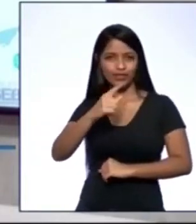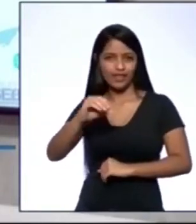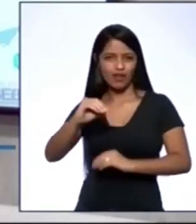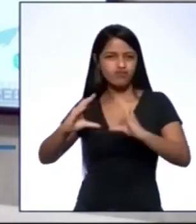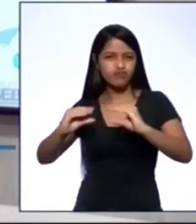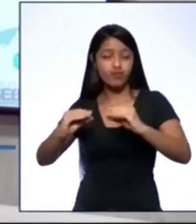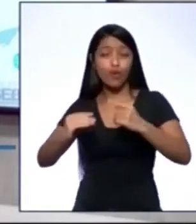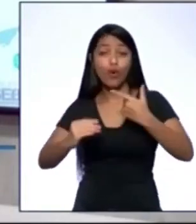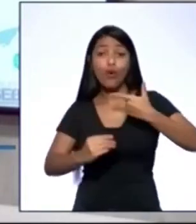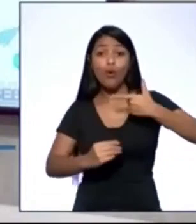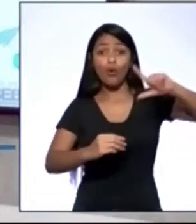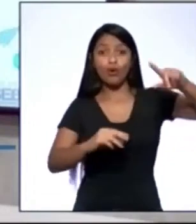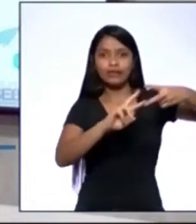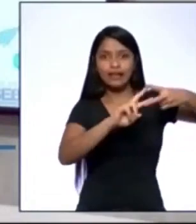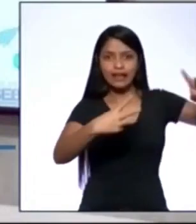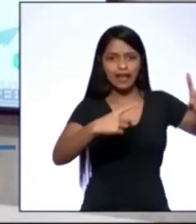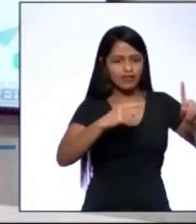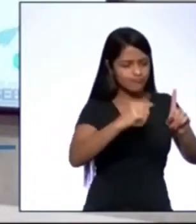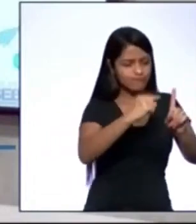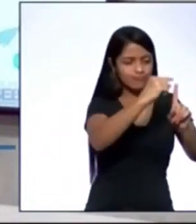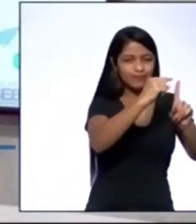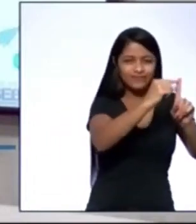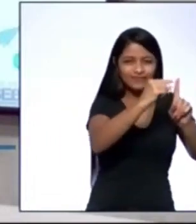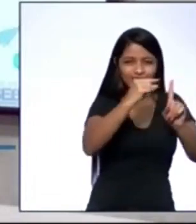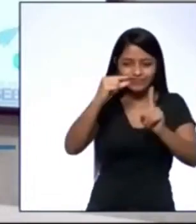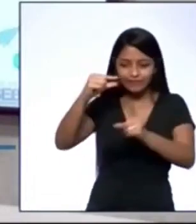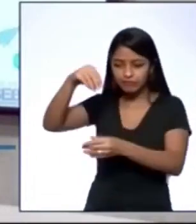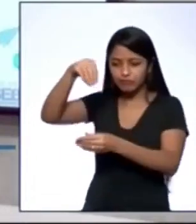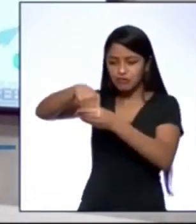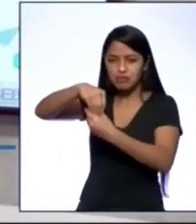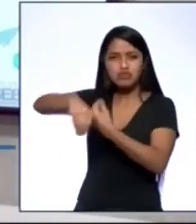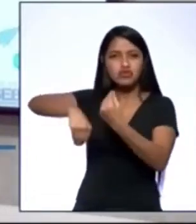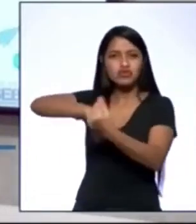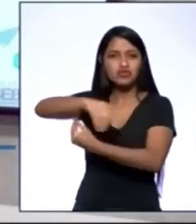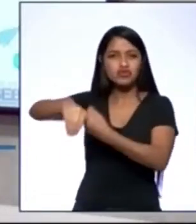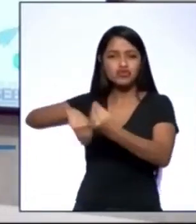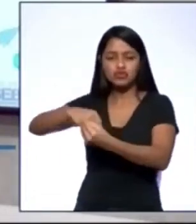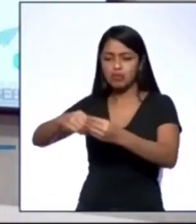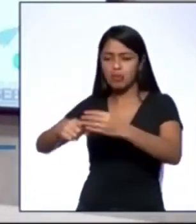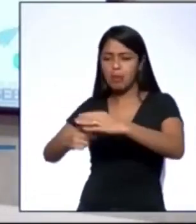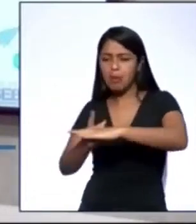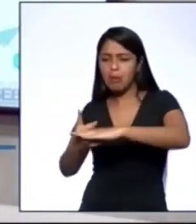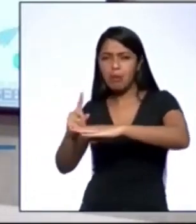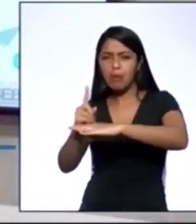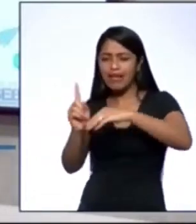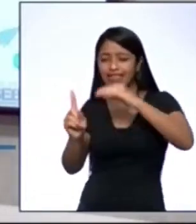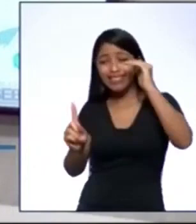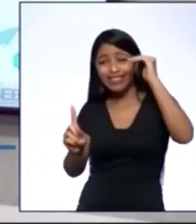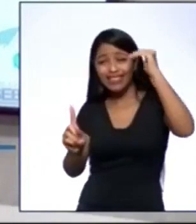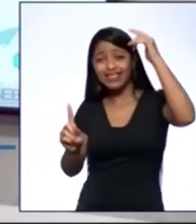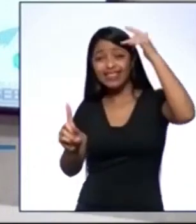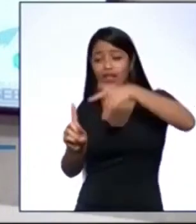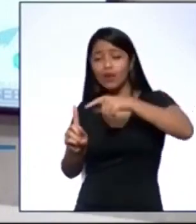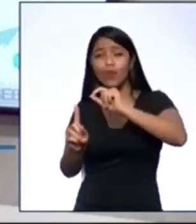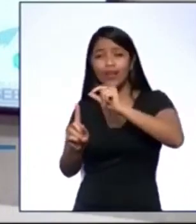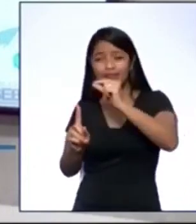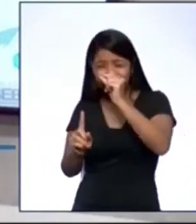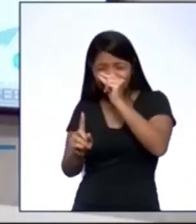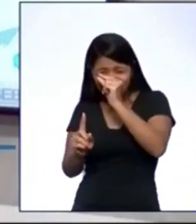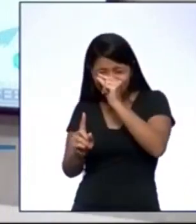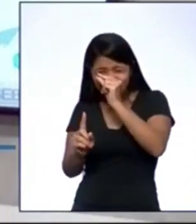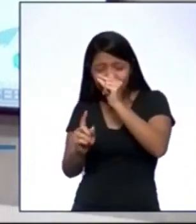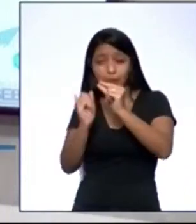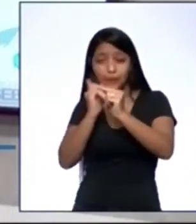folha daquele milho, a folha daquele algodão, fabrique espículas microscópicas. E quando a